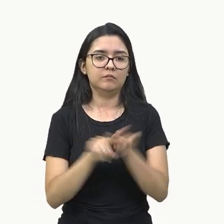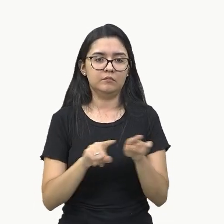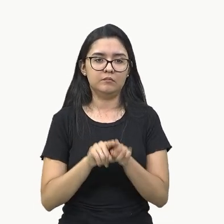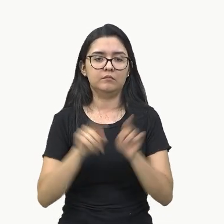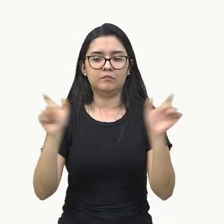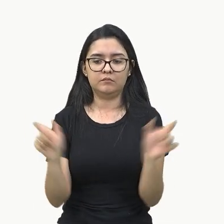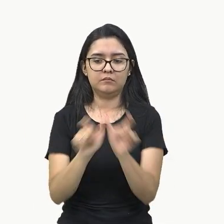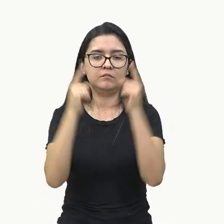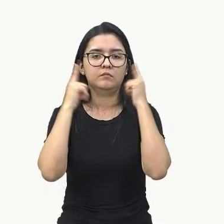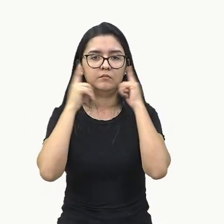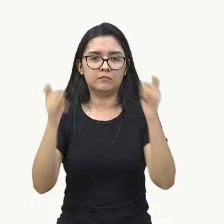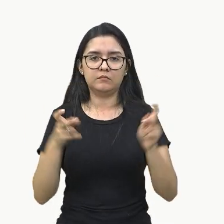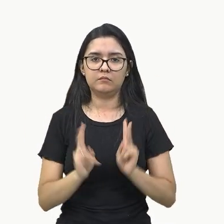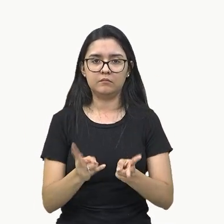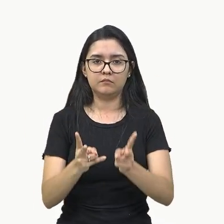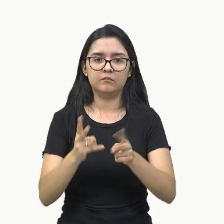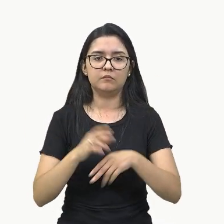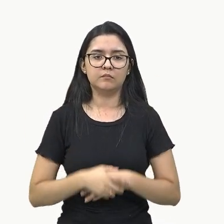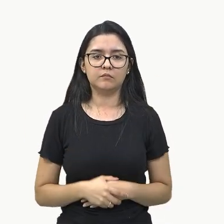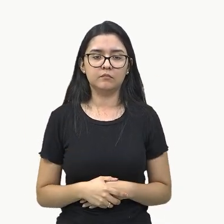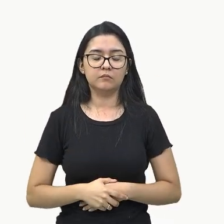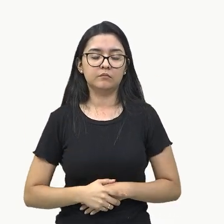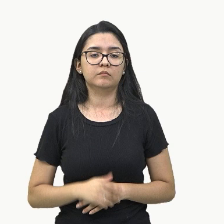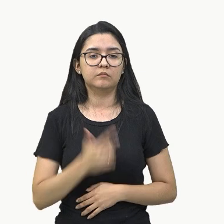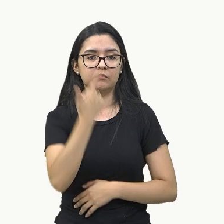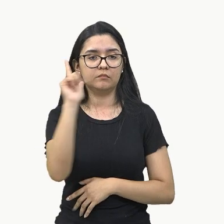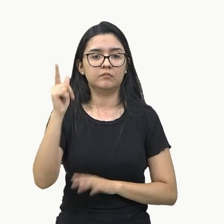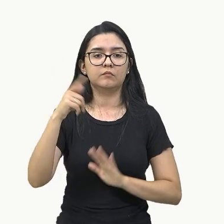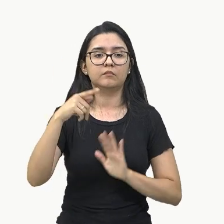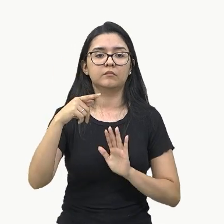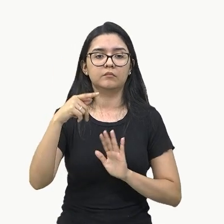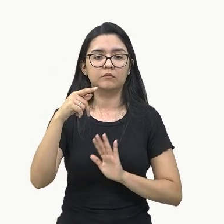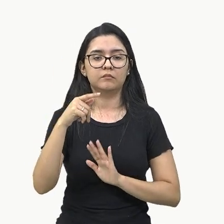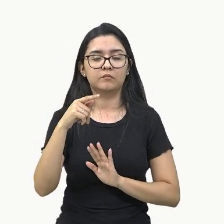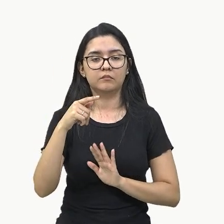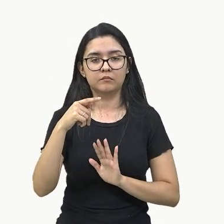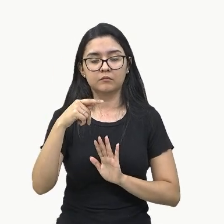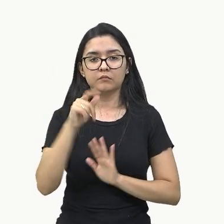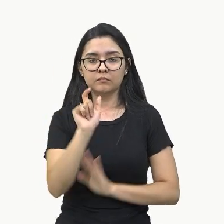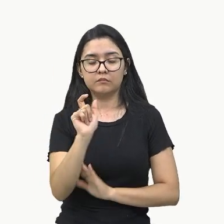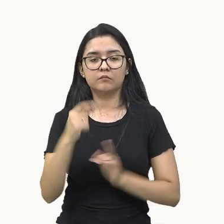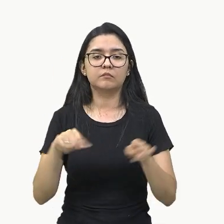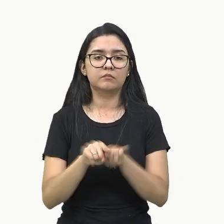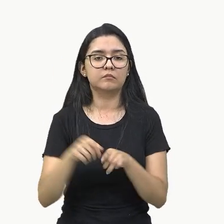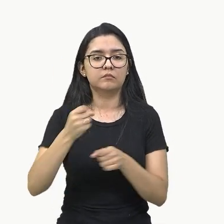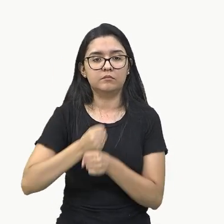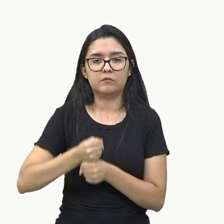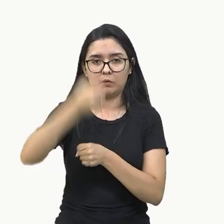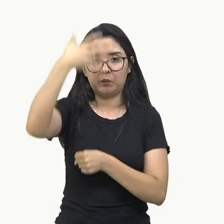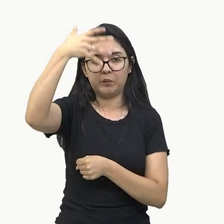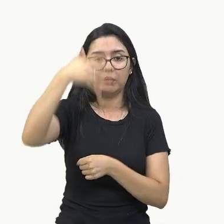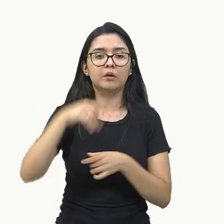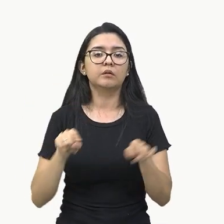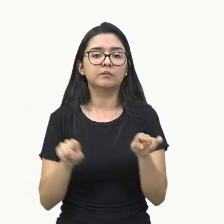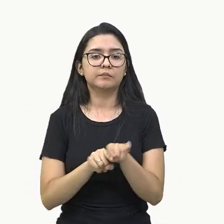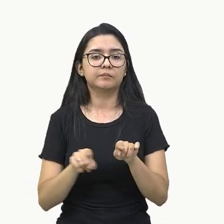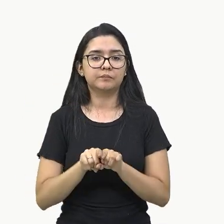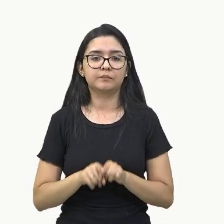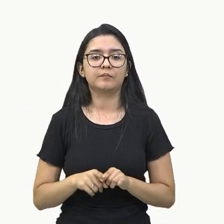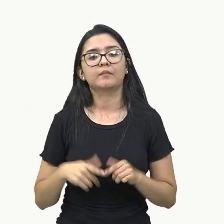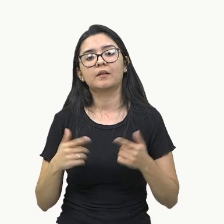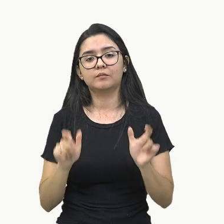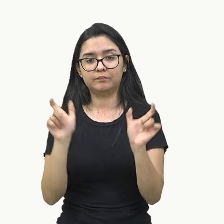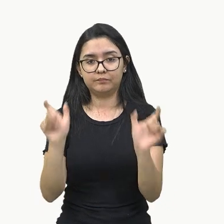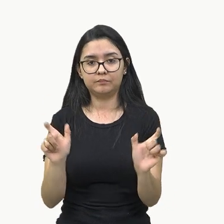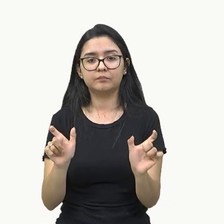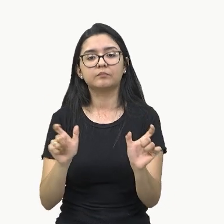e papão. Outras palavras, guarda-chuva, a junção das palavras guarda e chuva, sem